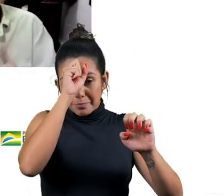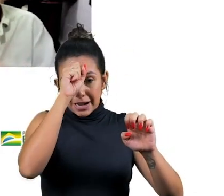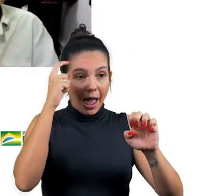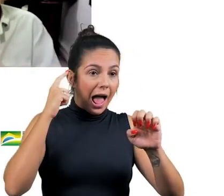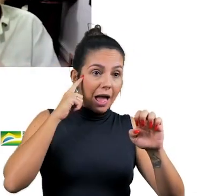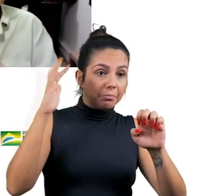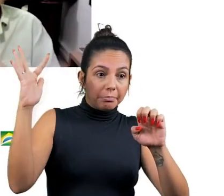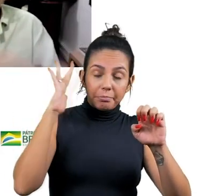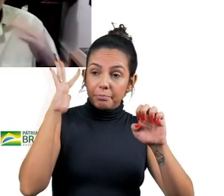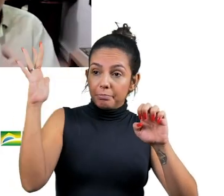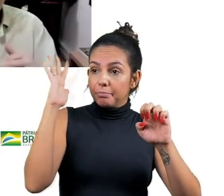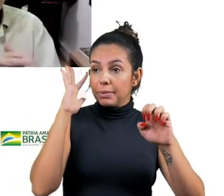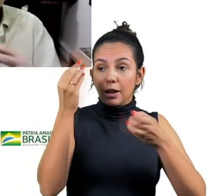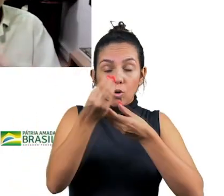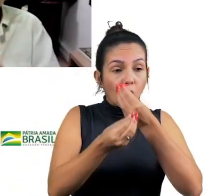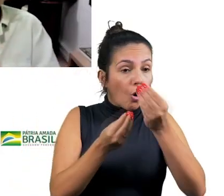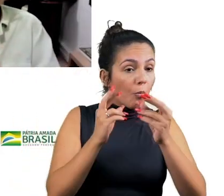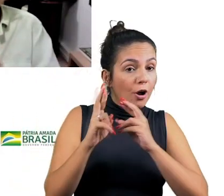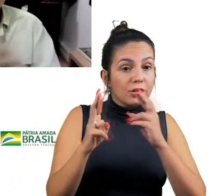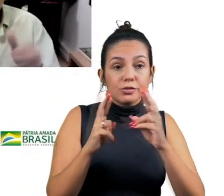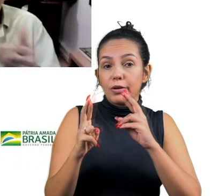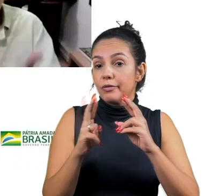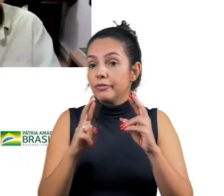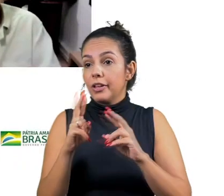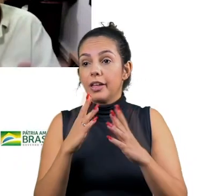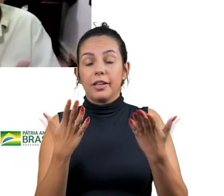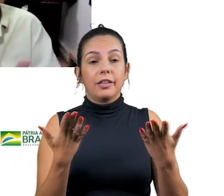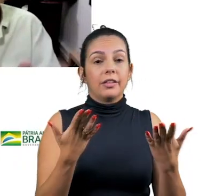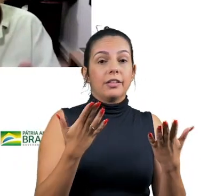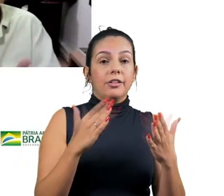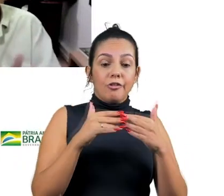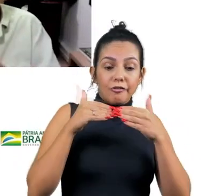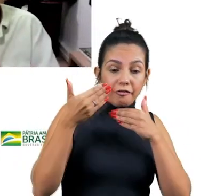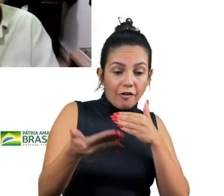pensar, ainda que estruturalmente,